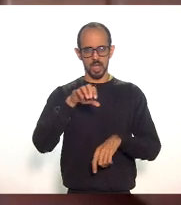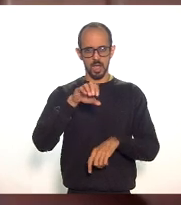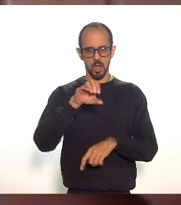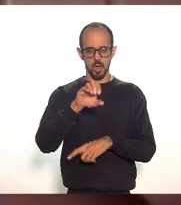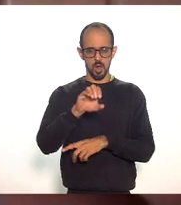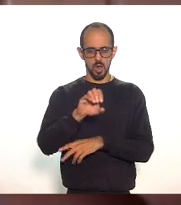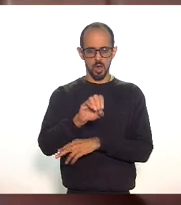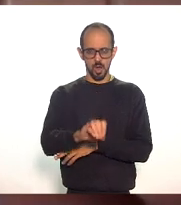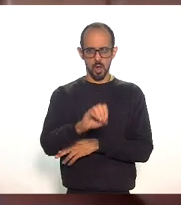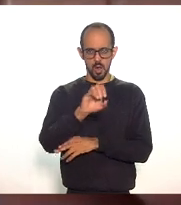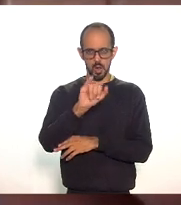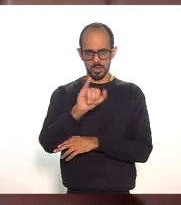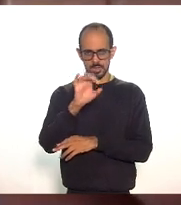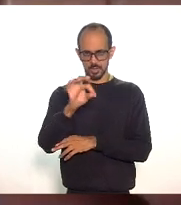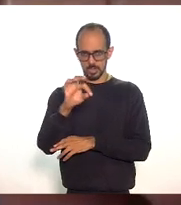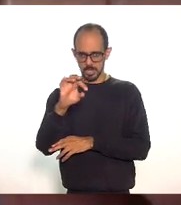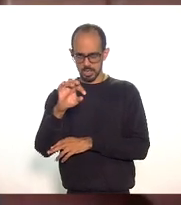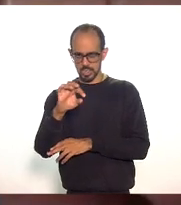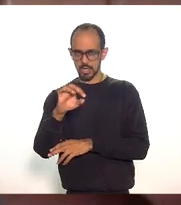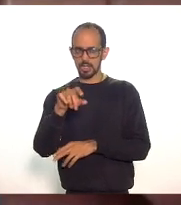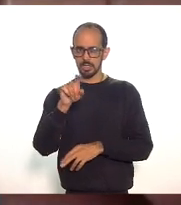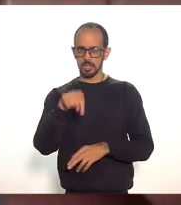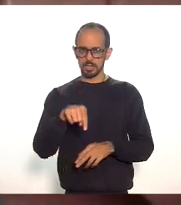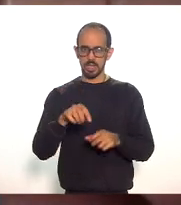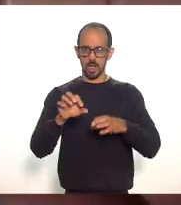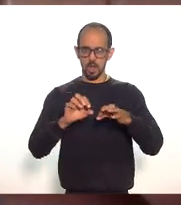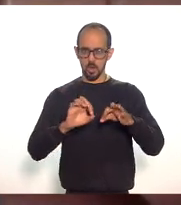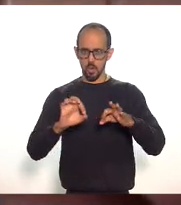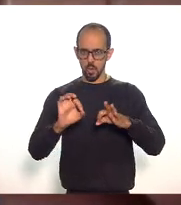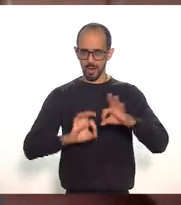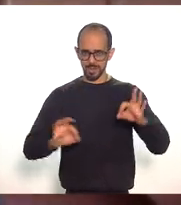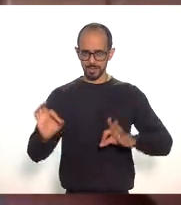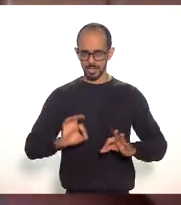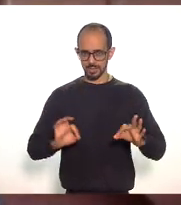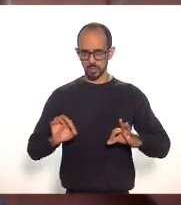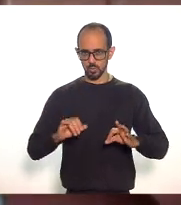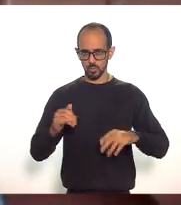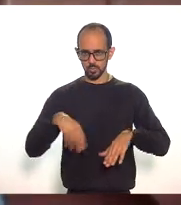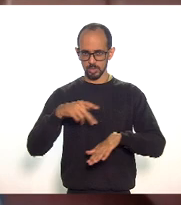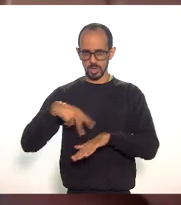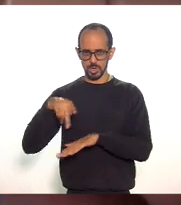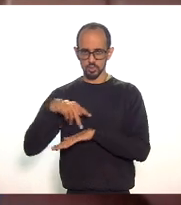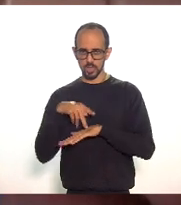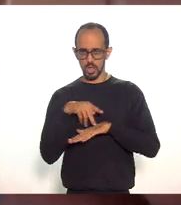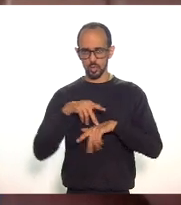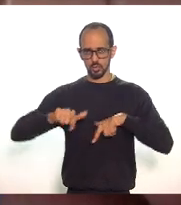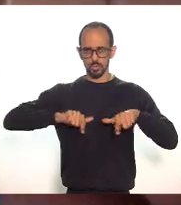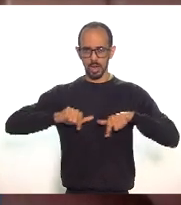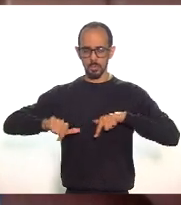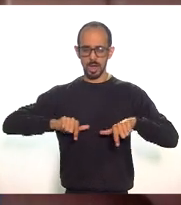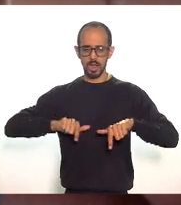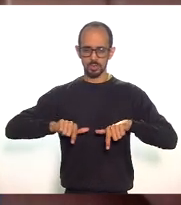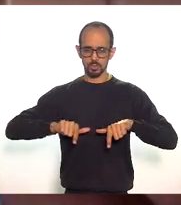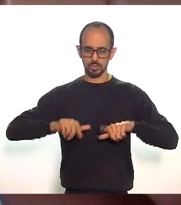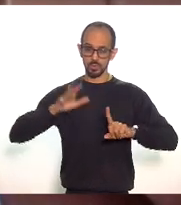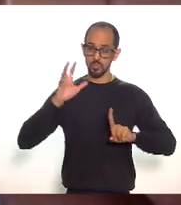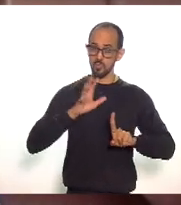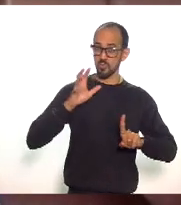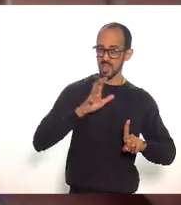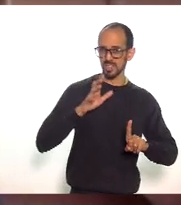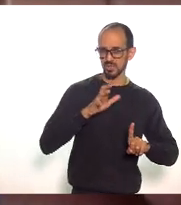Organização Internacional do Trabalho, o golpe militar de 64 interveio fortemente na Organização dos